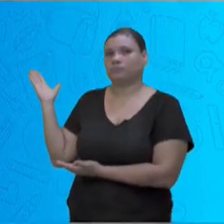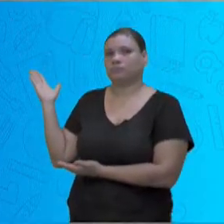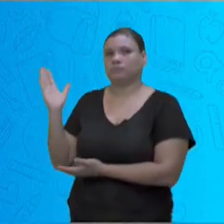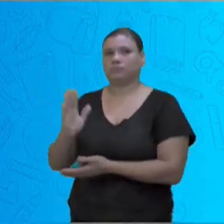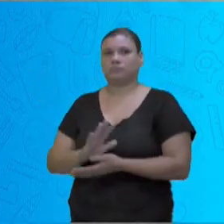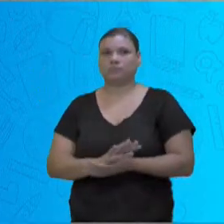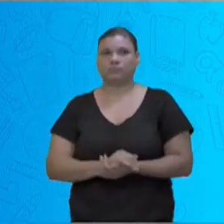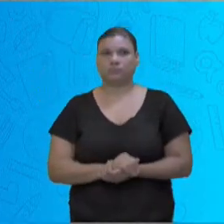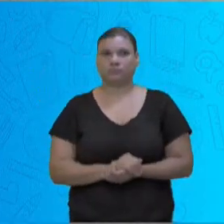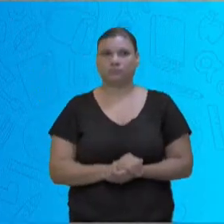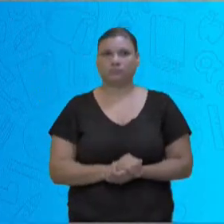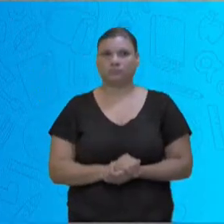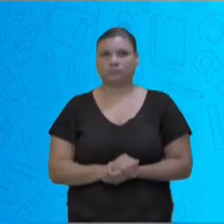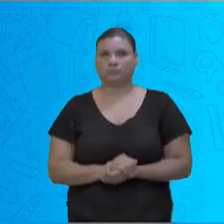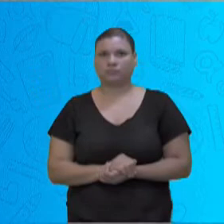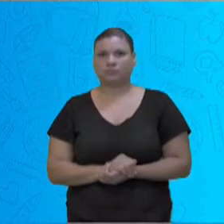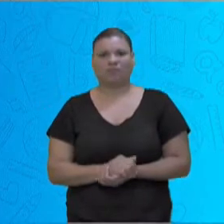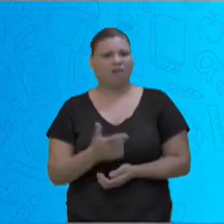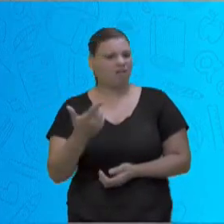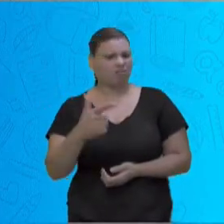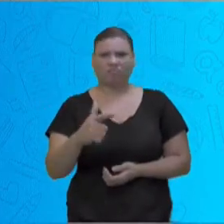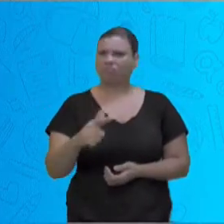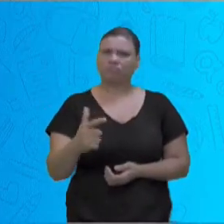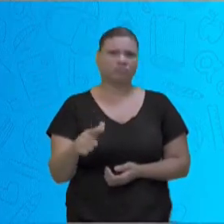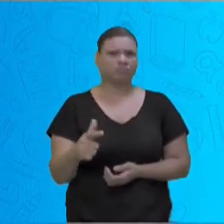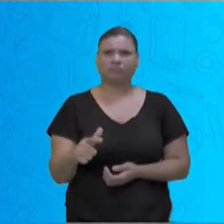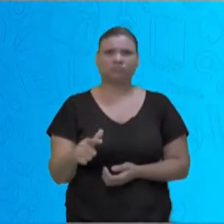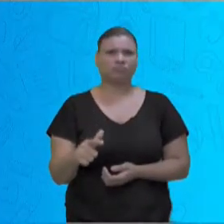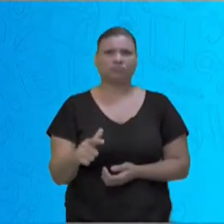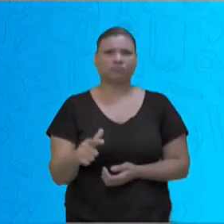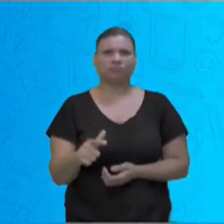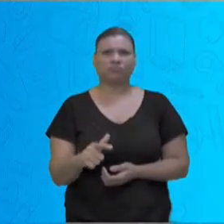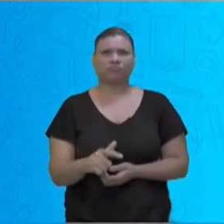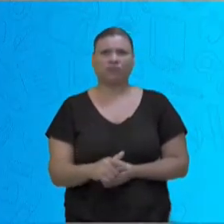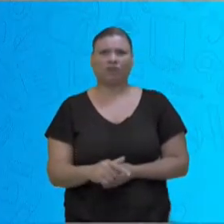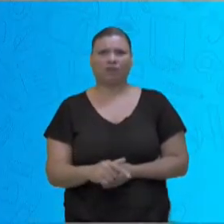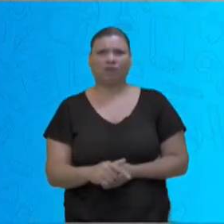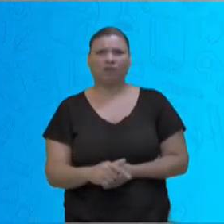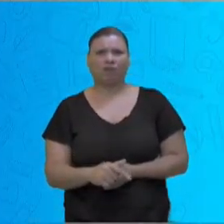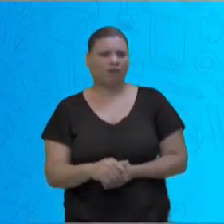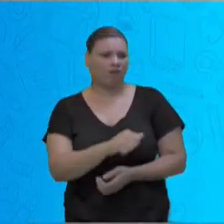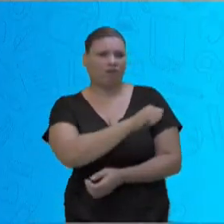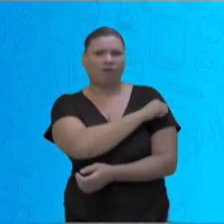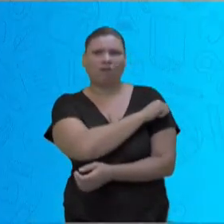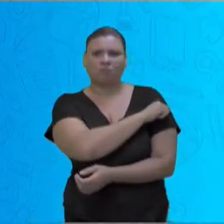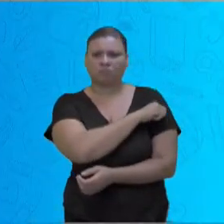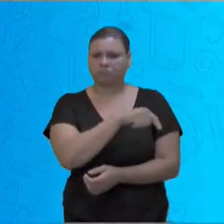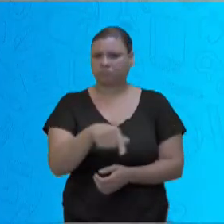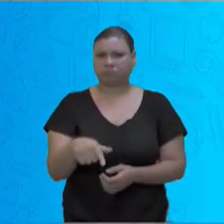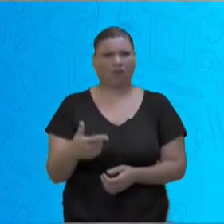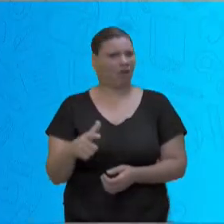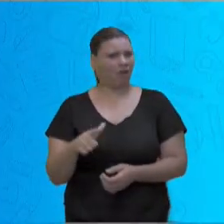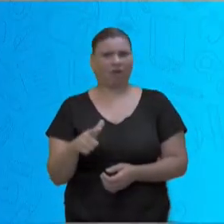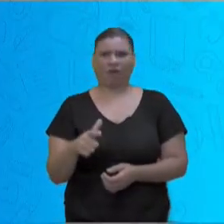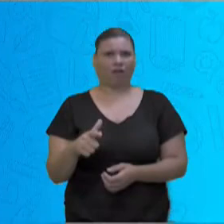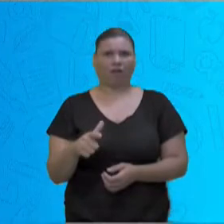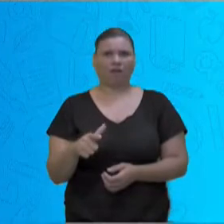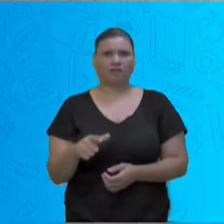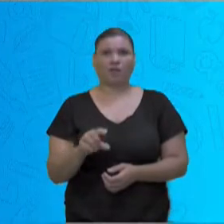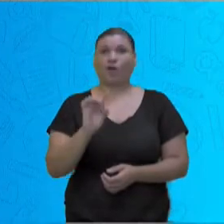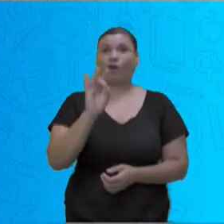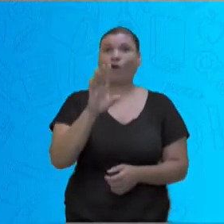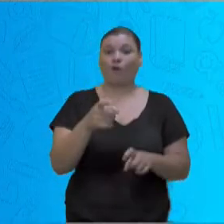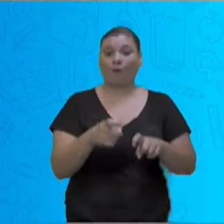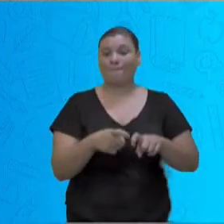não temos aqui students, nós temos aqui doctors and nurses, né, que são os médicos, um médico